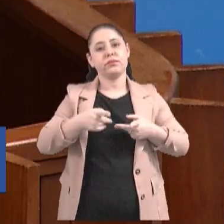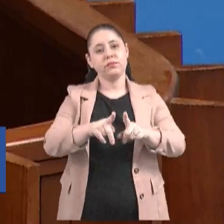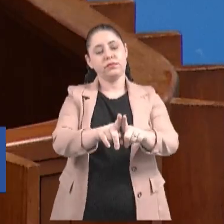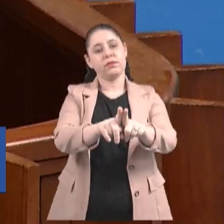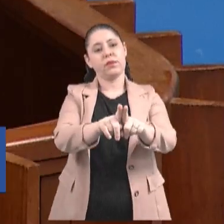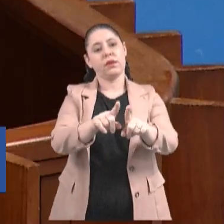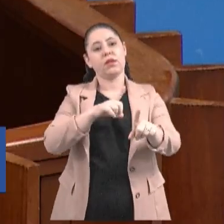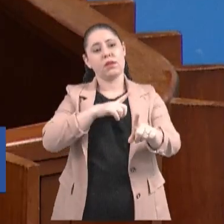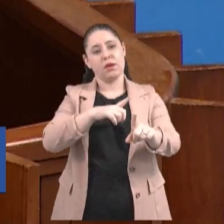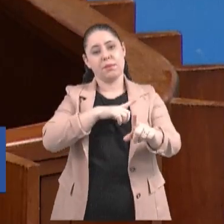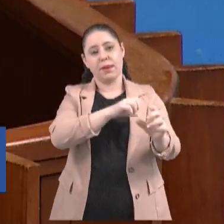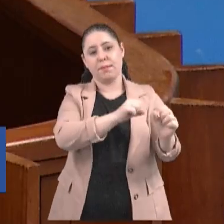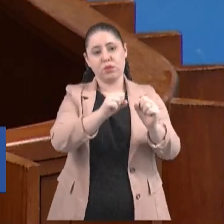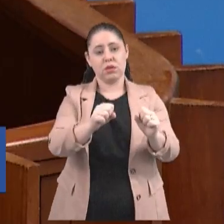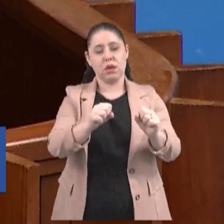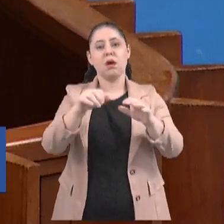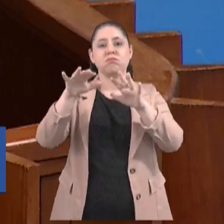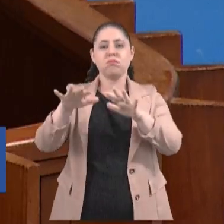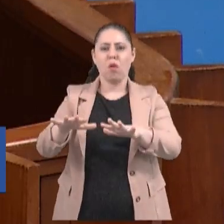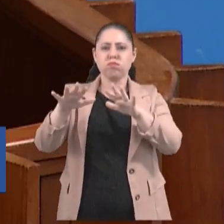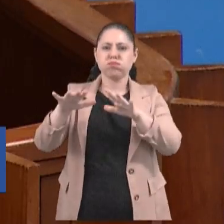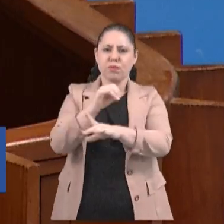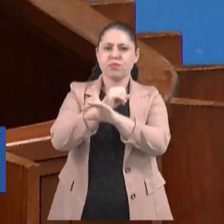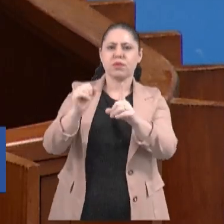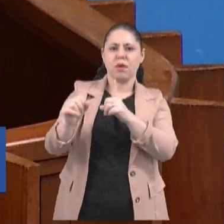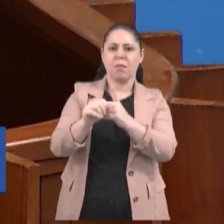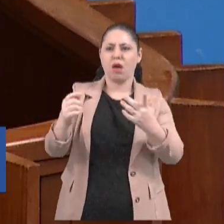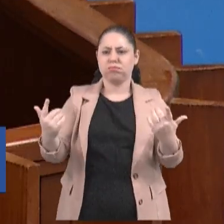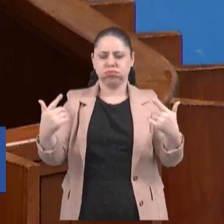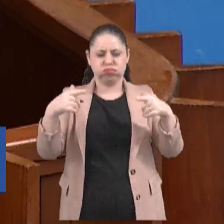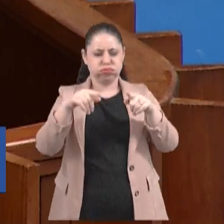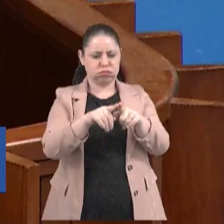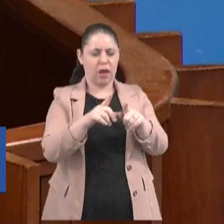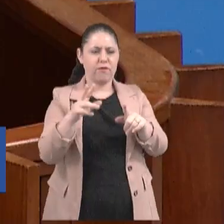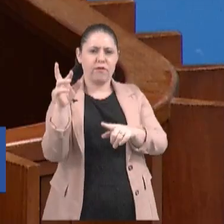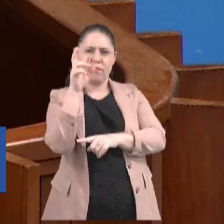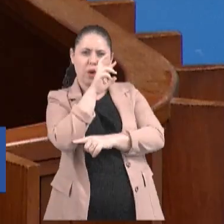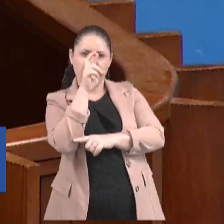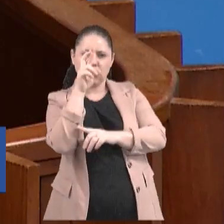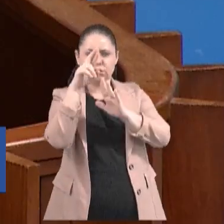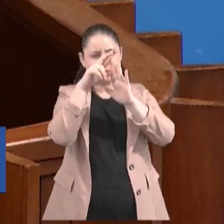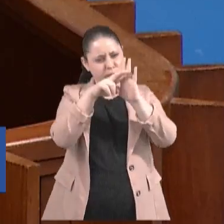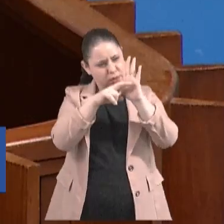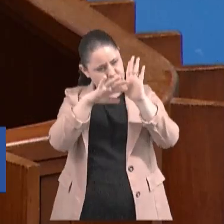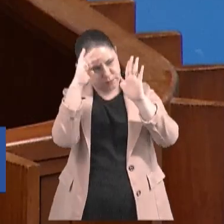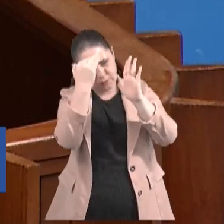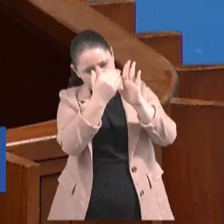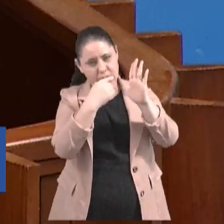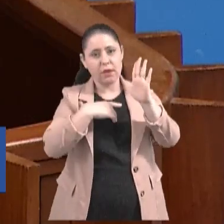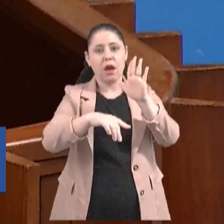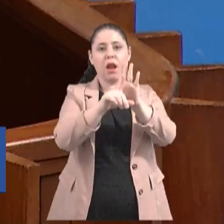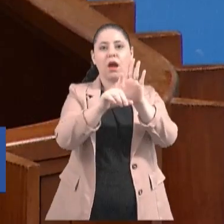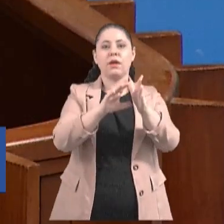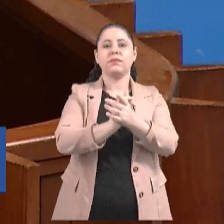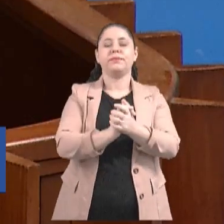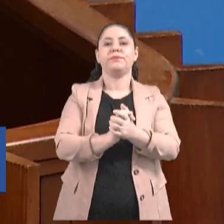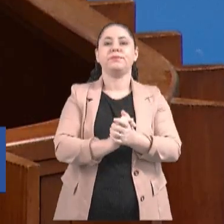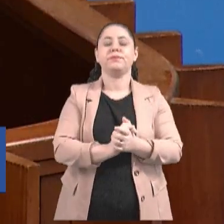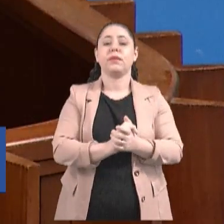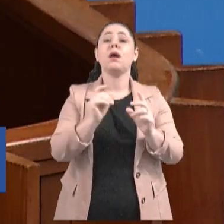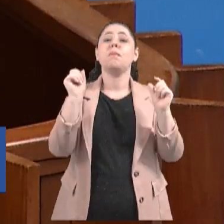permanente entre o poder público e os movimentos sociais para a implementação e fiscalização das políticas previstas nessa lei,